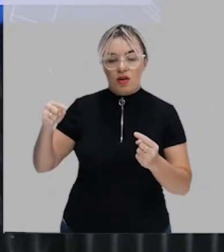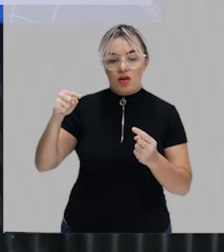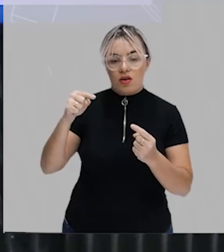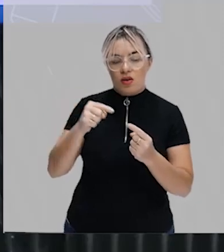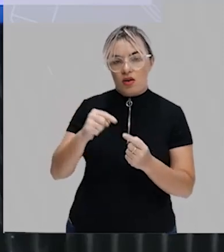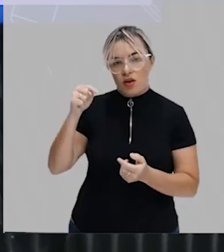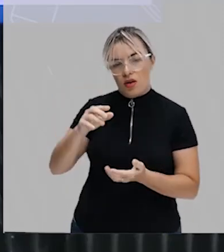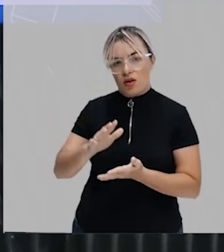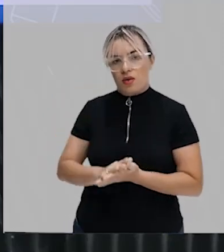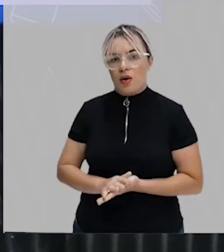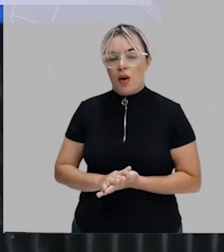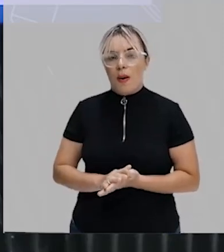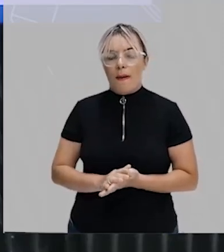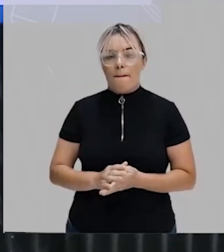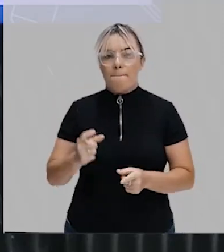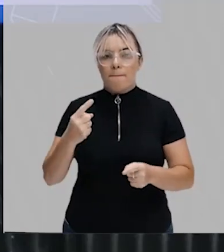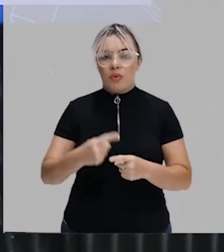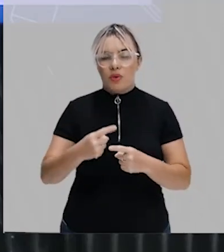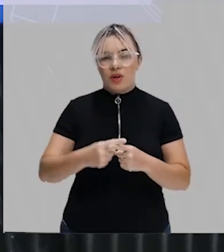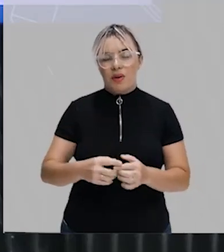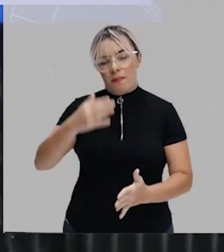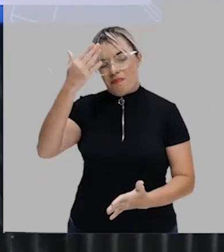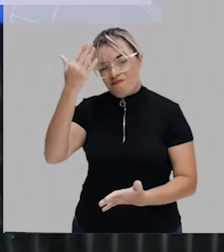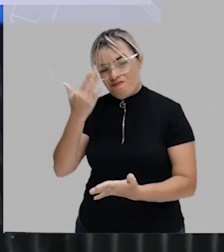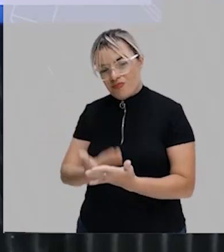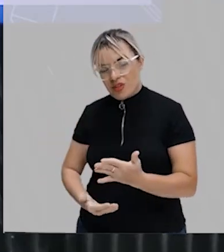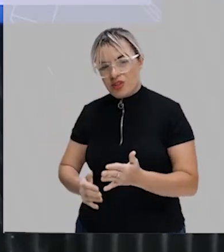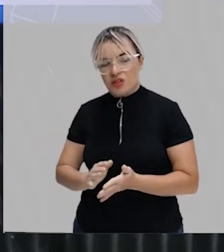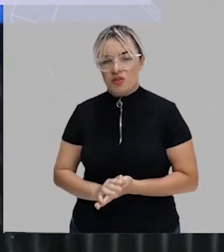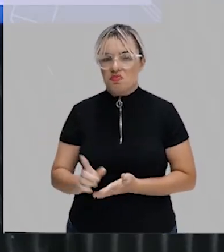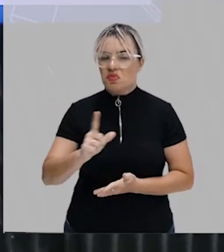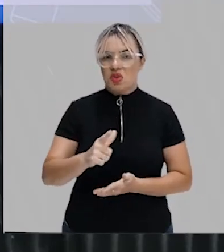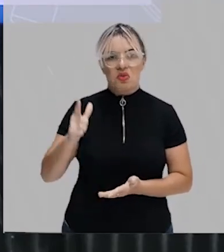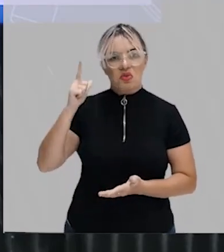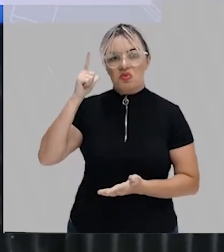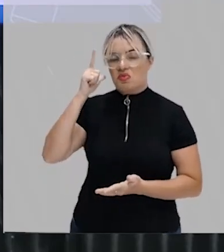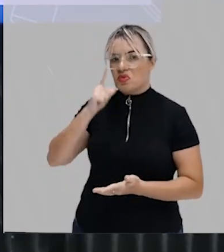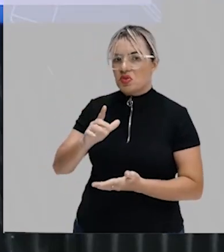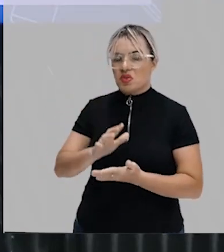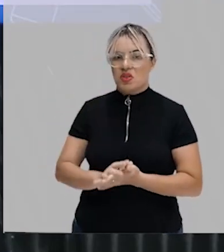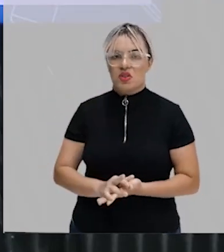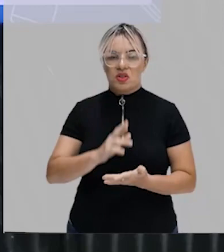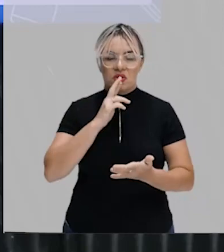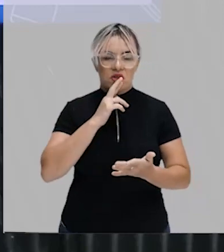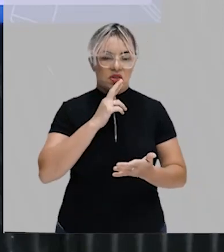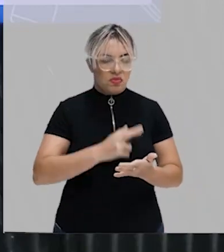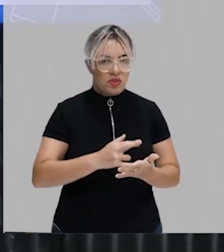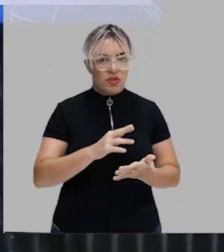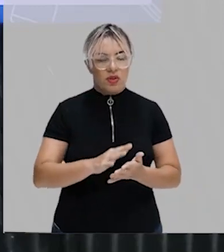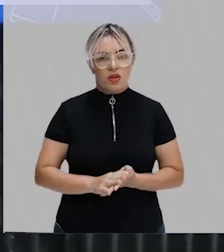capitanias malograram, fracassaram no seu processo de resultados,